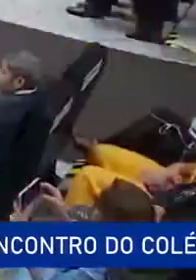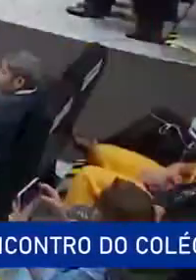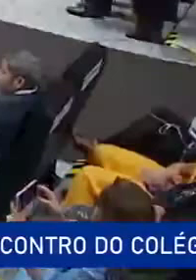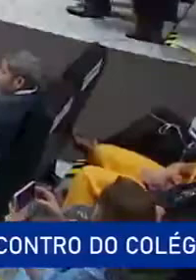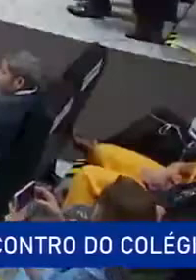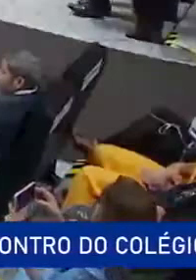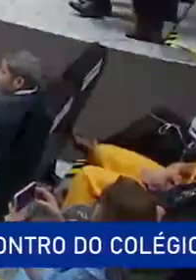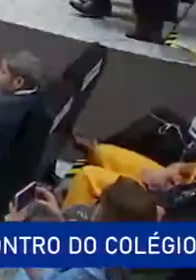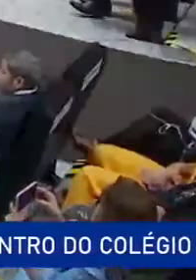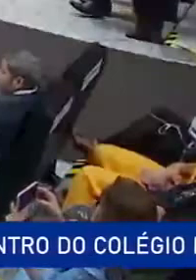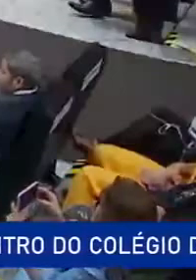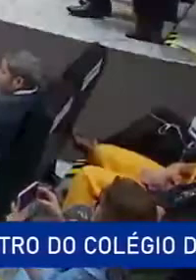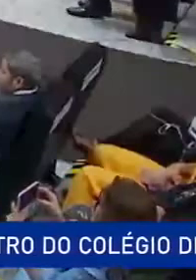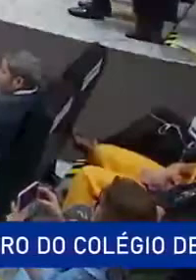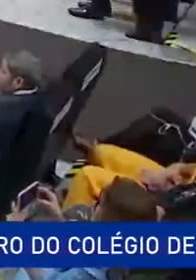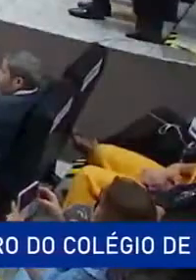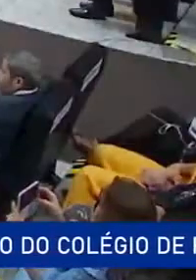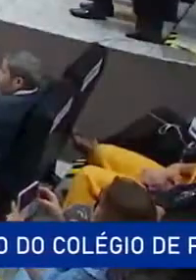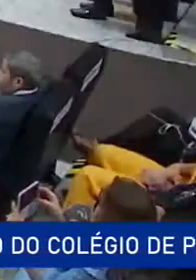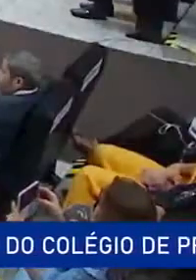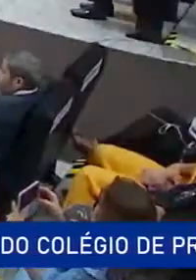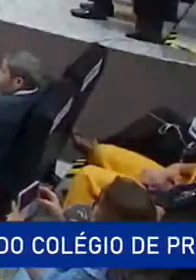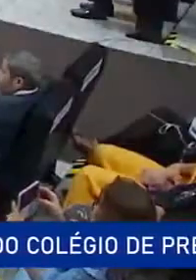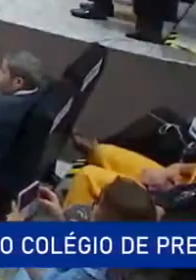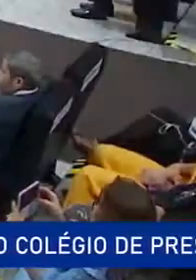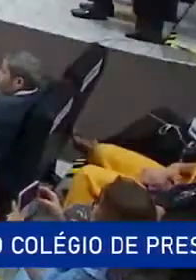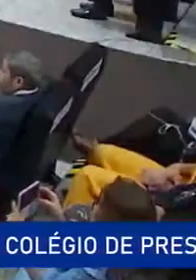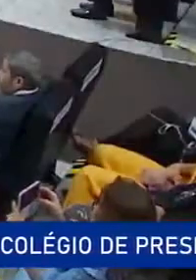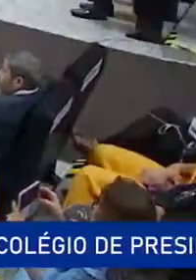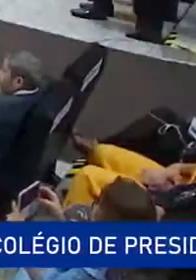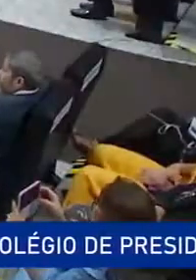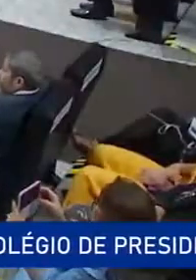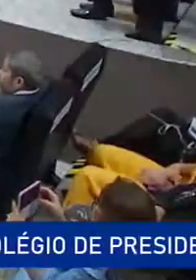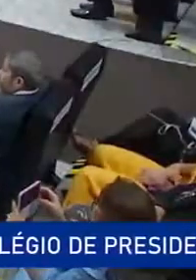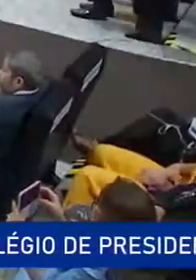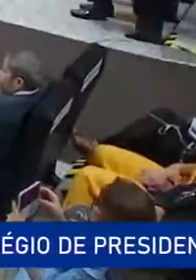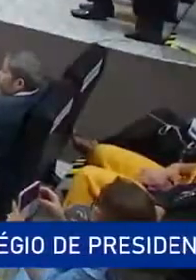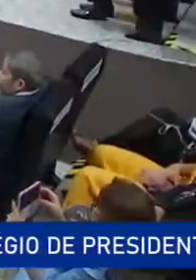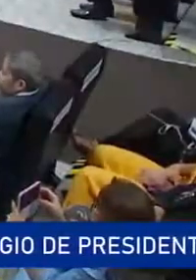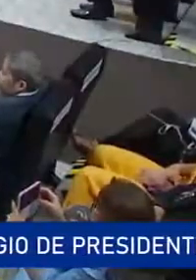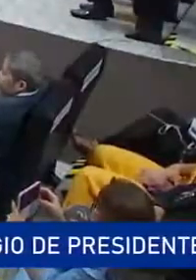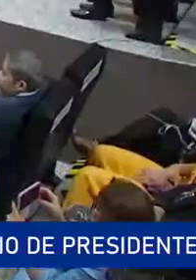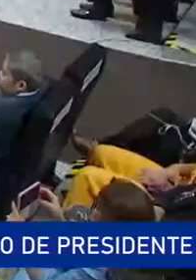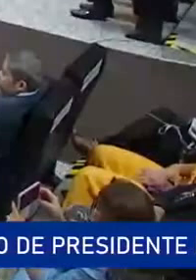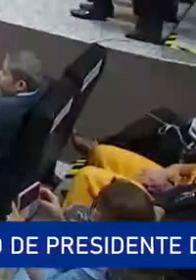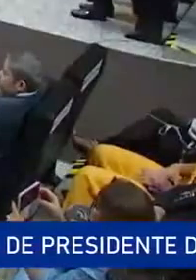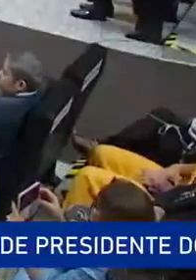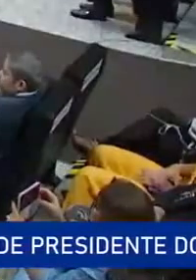Thank you.